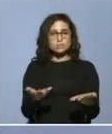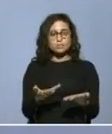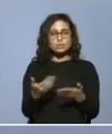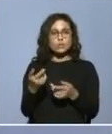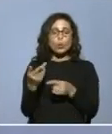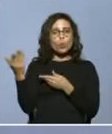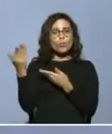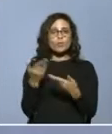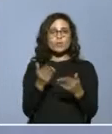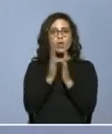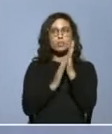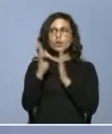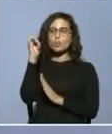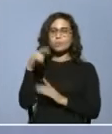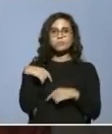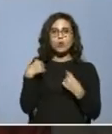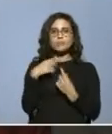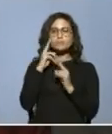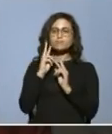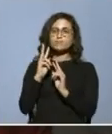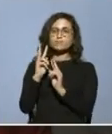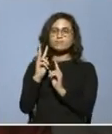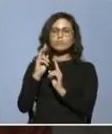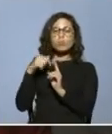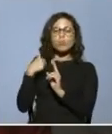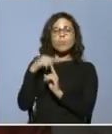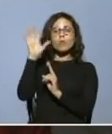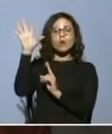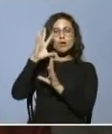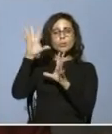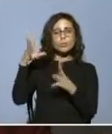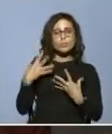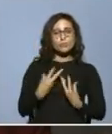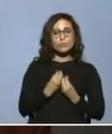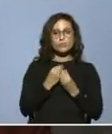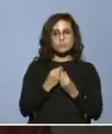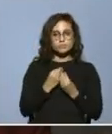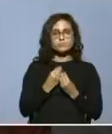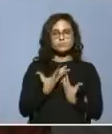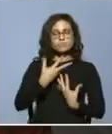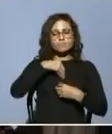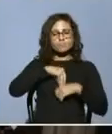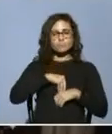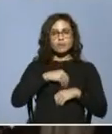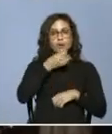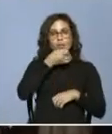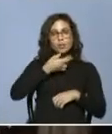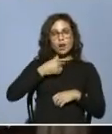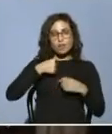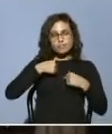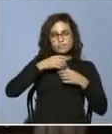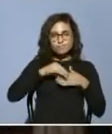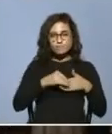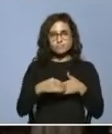reconhecer o próprio Deus e a nos deixarmos envolver por Ele, permitindo que Ele nos conduza e